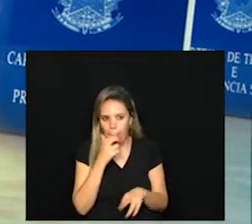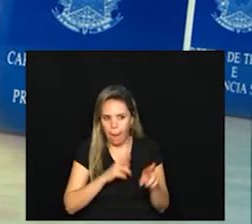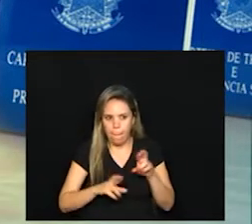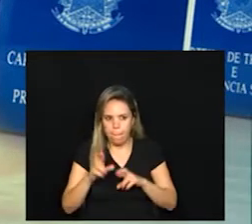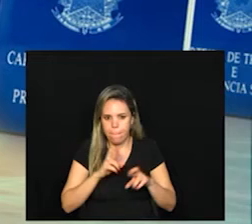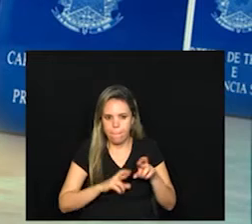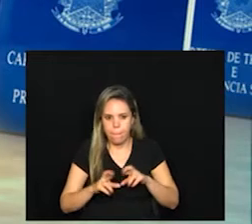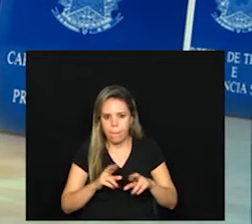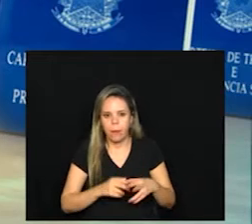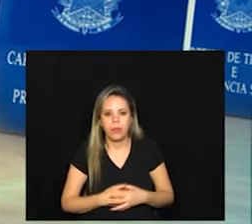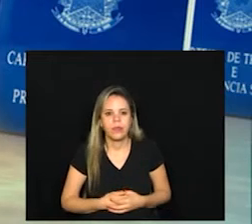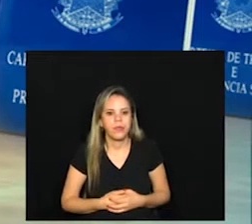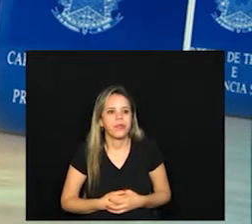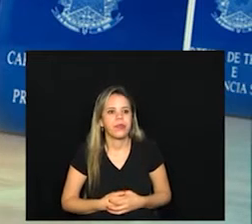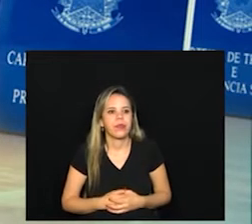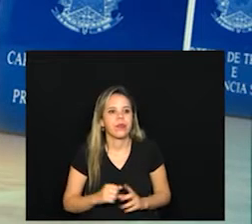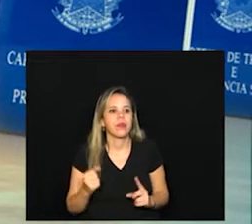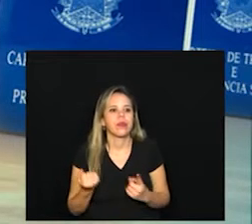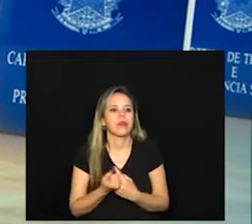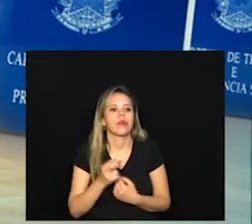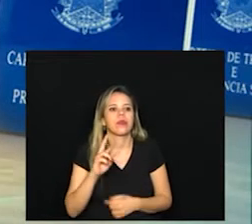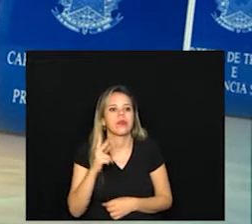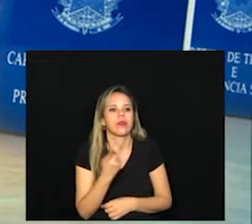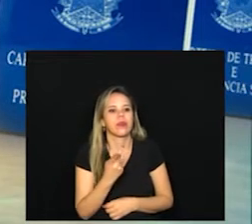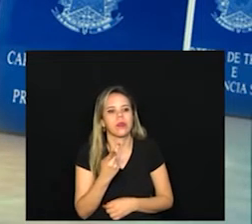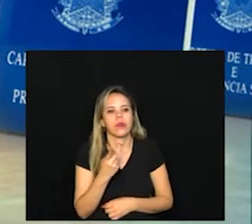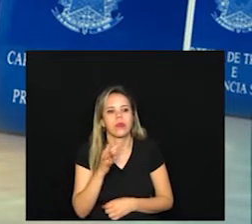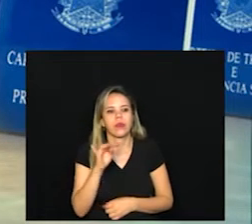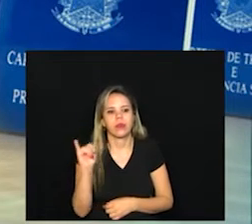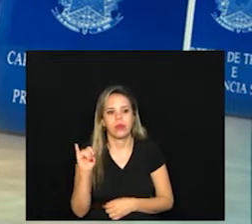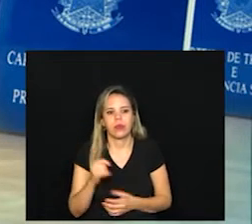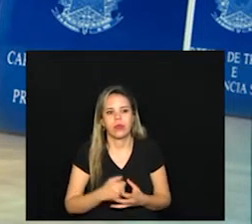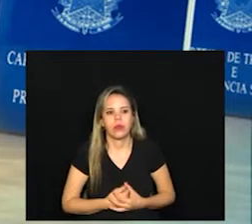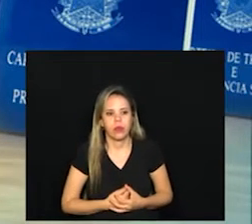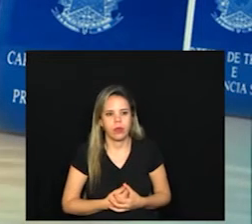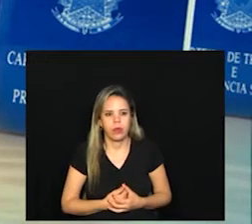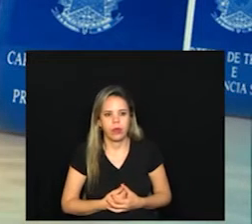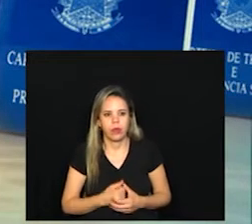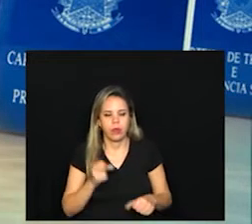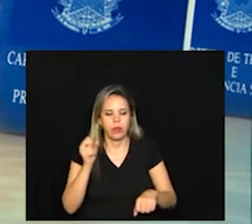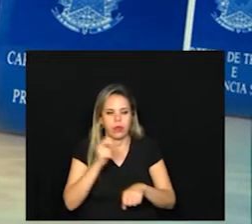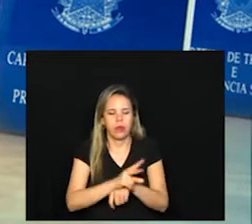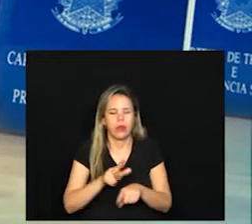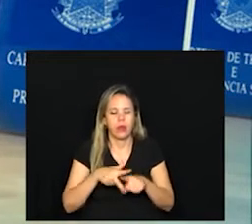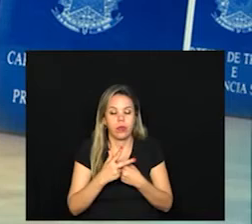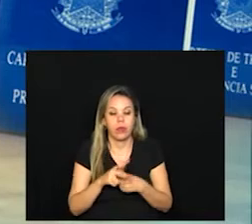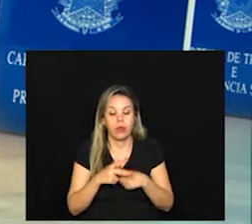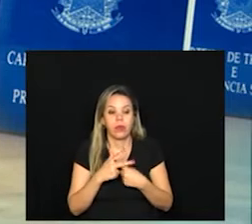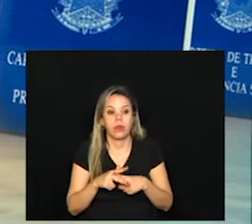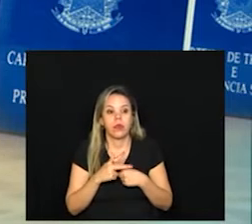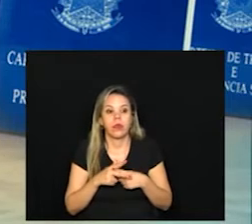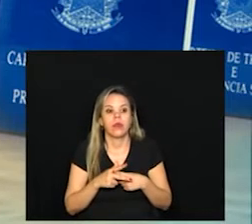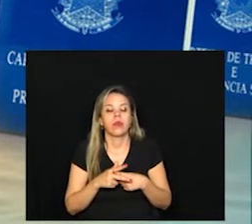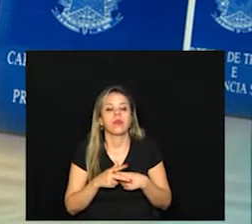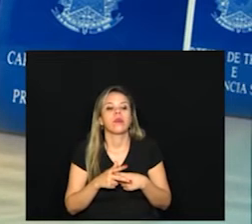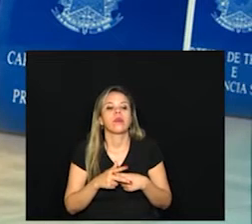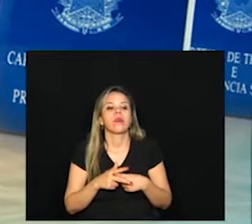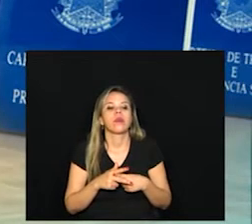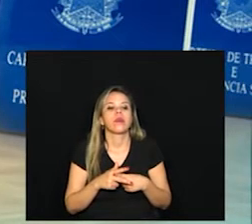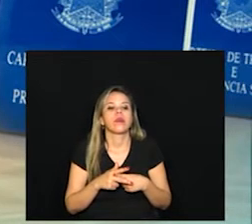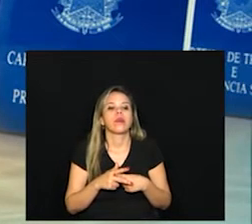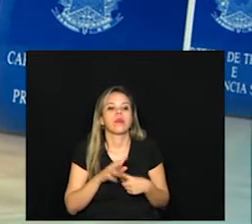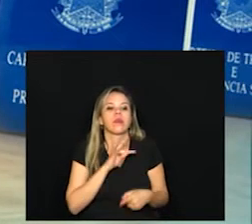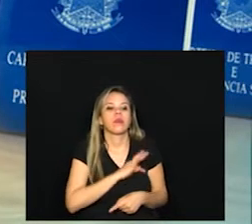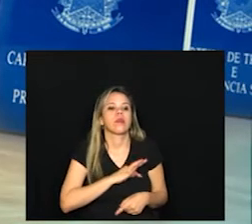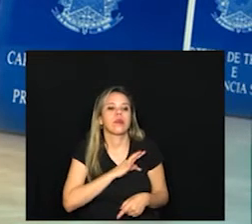de almoxerifado, assistente de RH e analista de TI. Vagas para manutenção: oficial de manutenção,